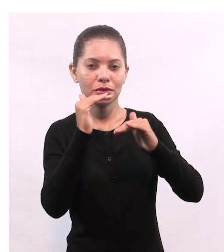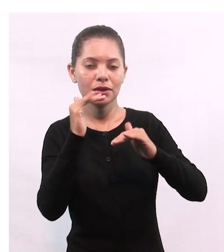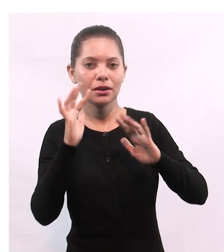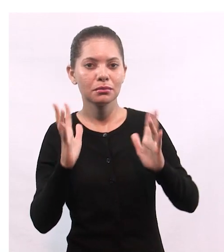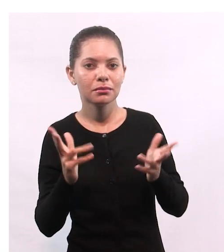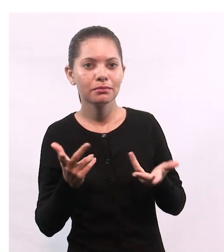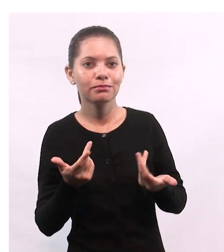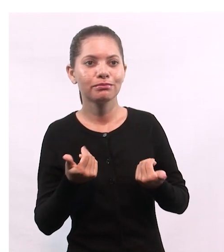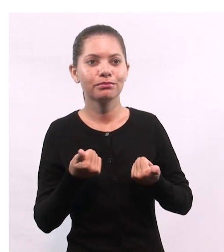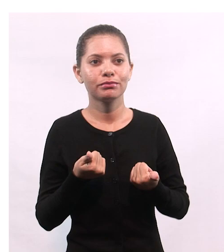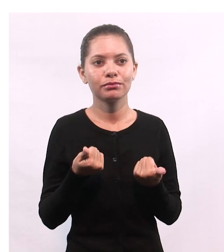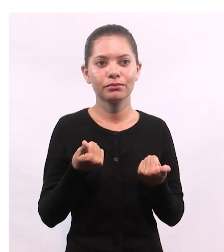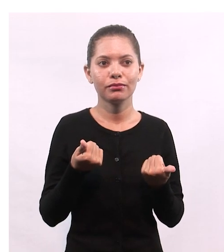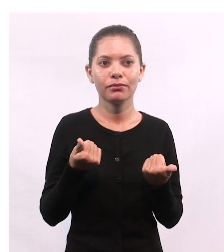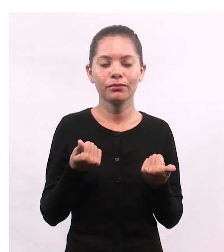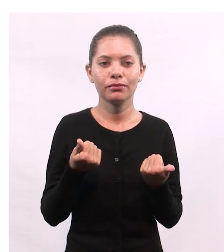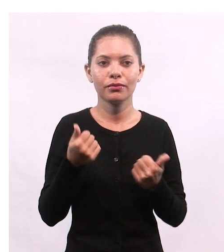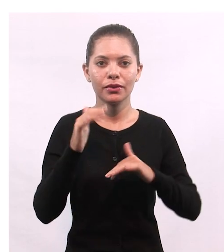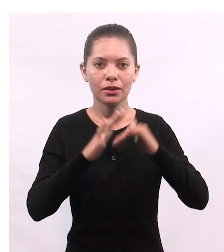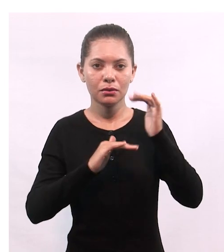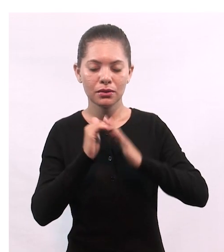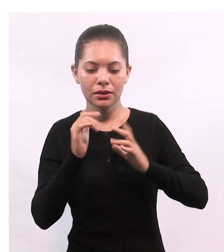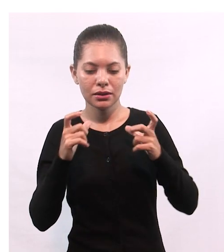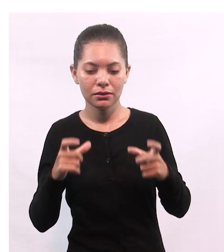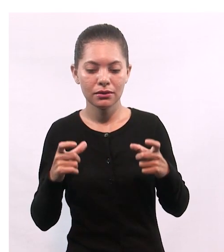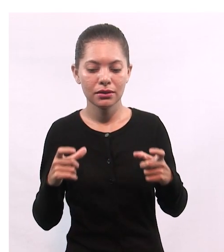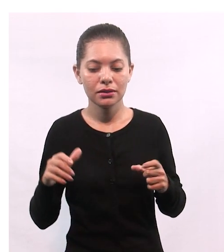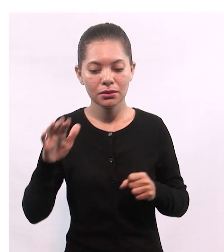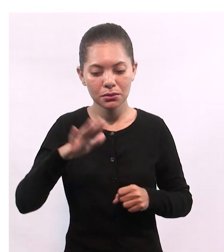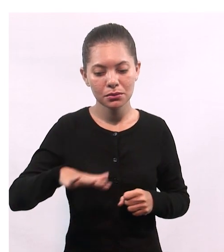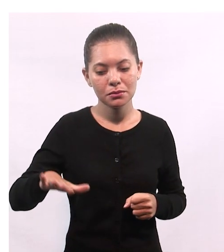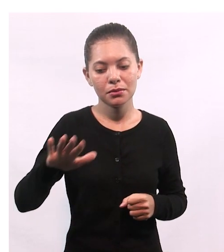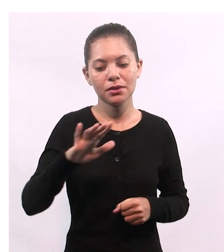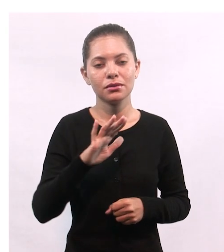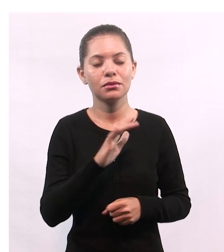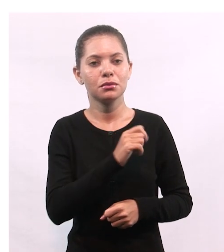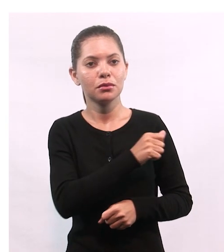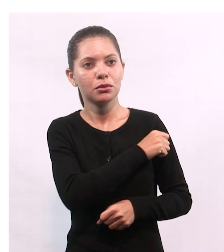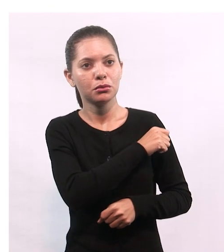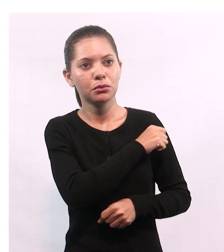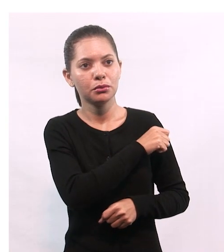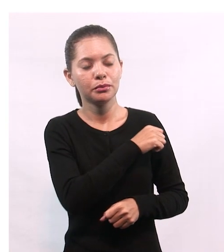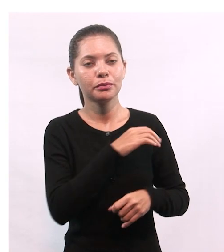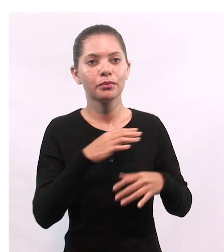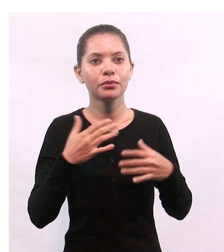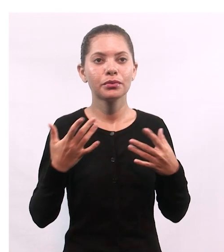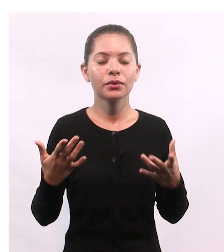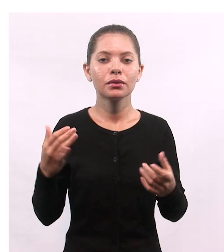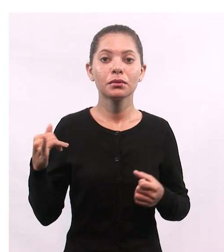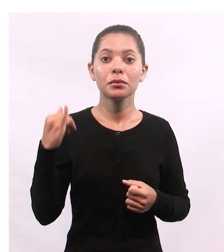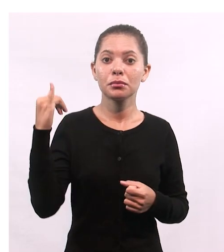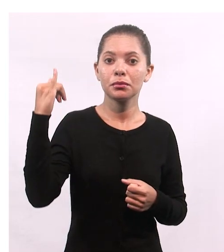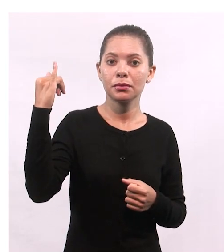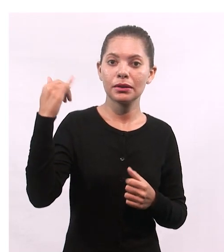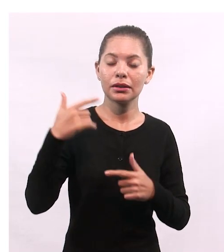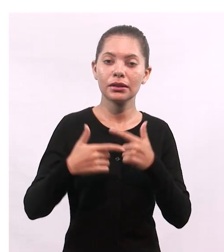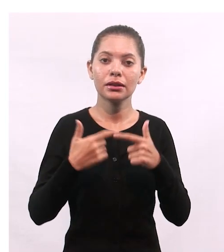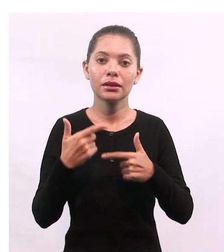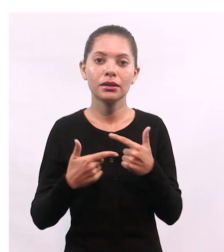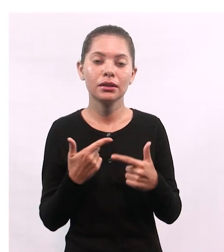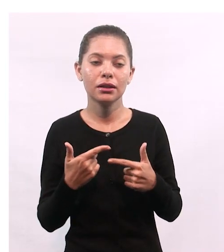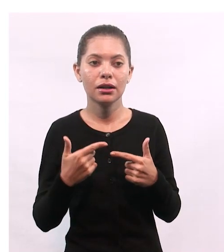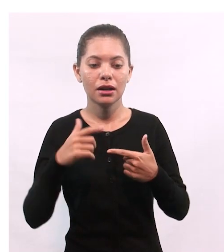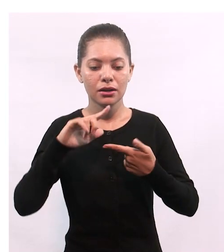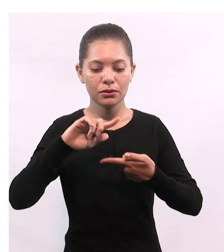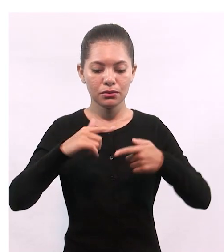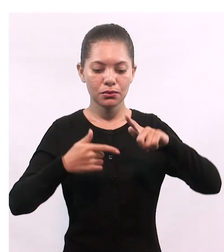habilidades na exploração e na localização espacial do nosso aluno. Então é importante trabalhar as